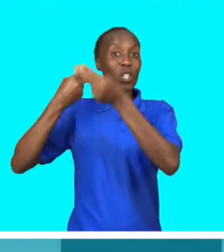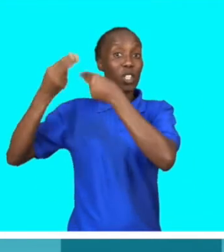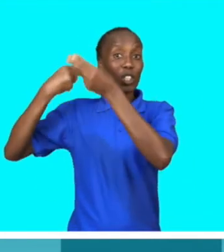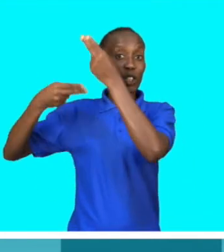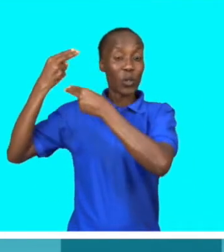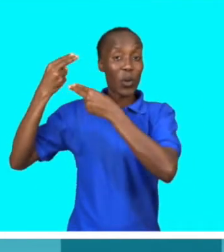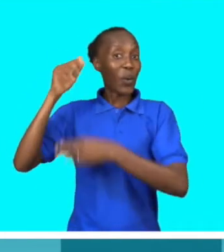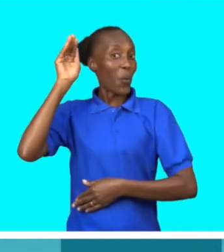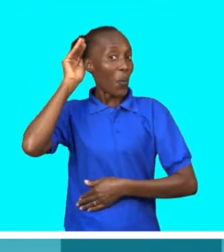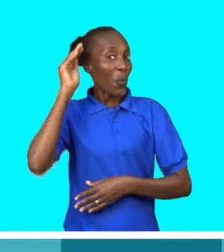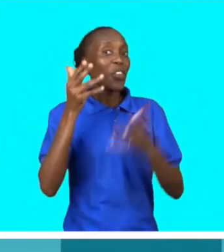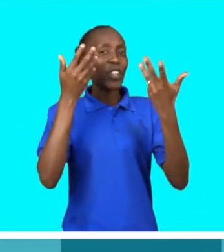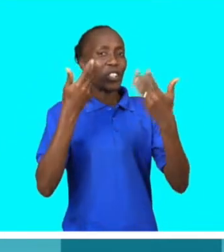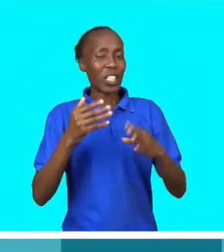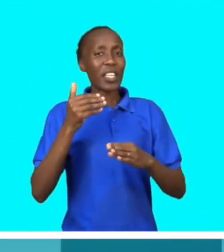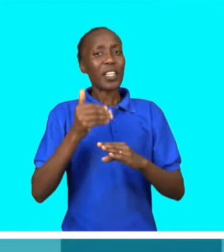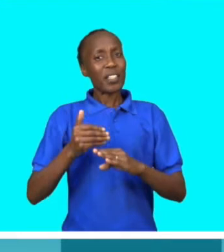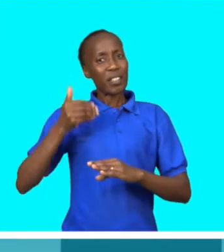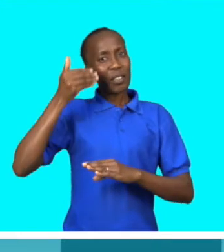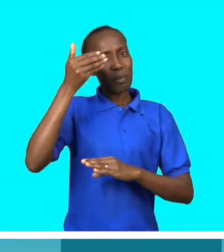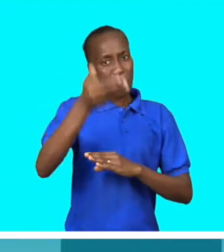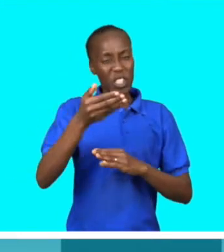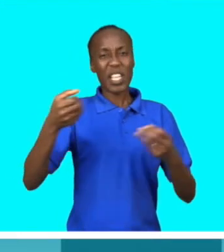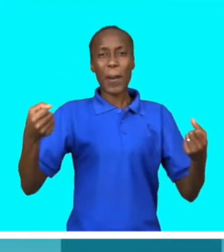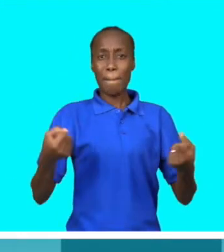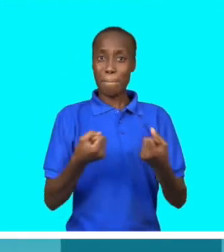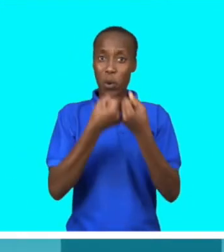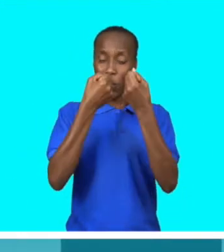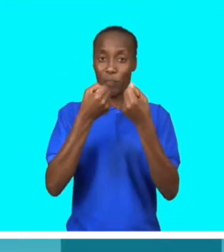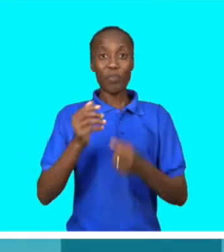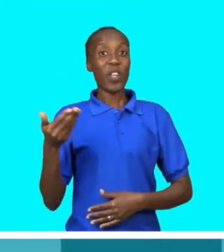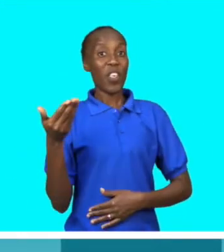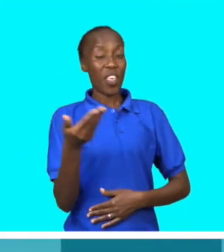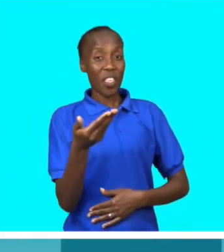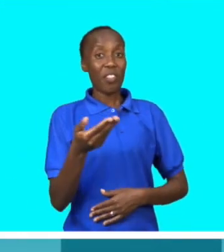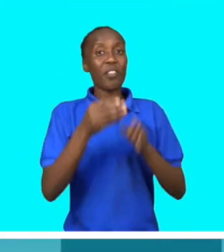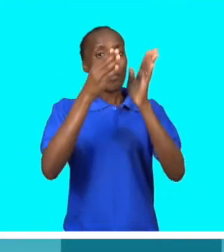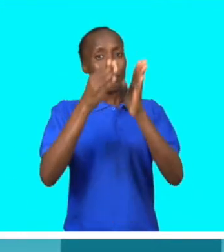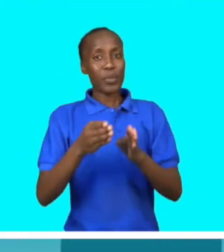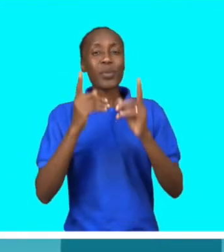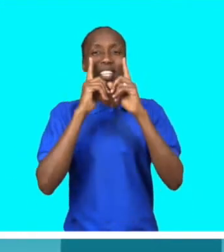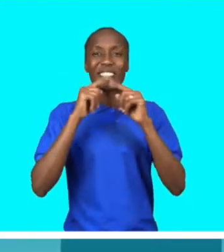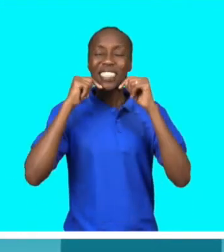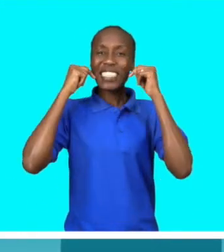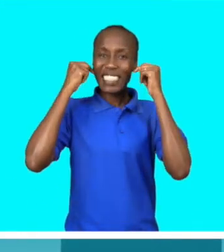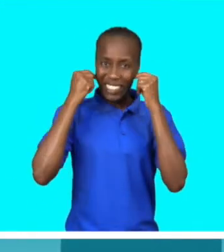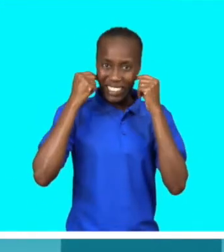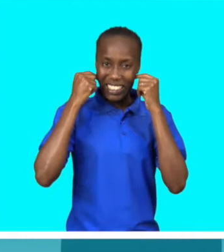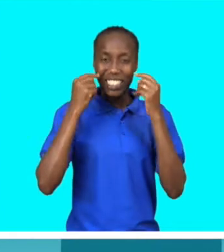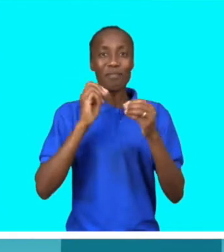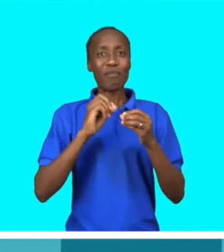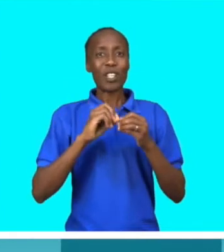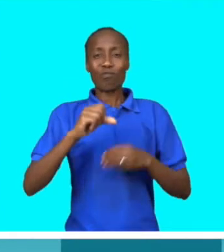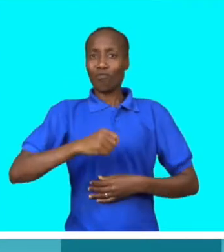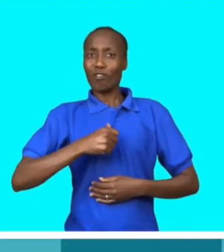do Nun, não é? Que mesmo depois de ter sofrido o acidente, ele é uma pessoa feliz, empreendedor,